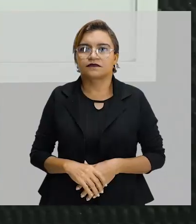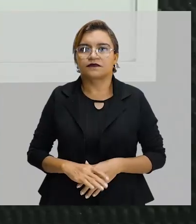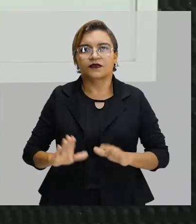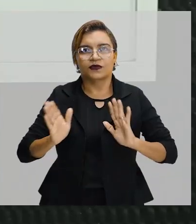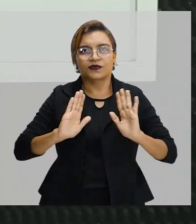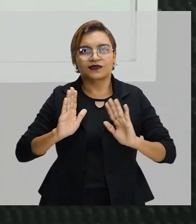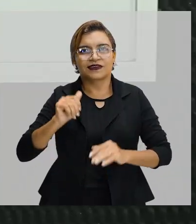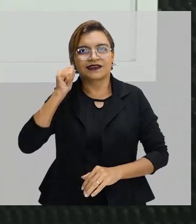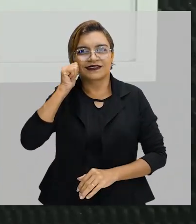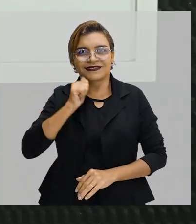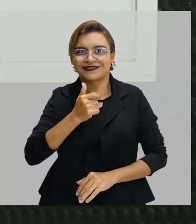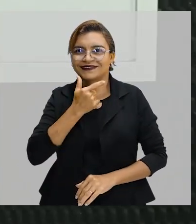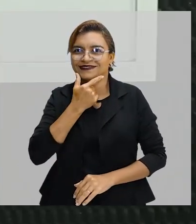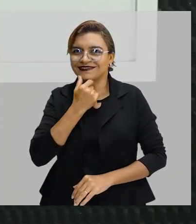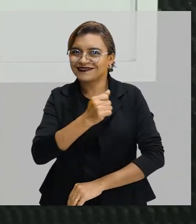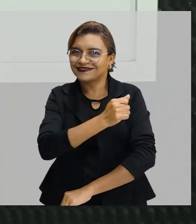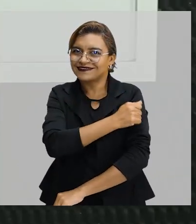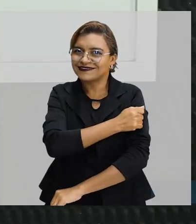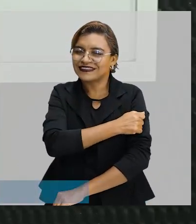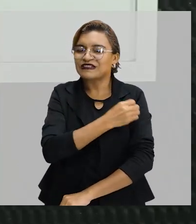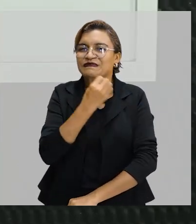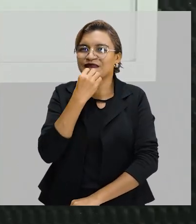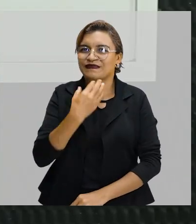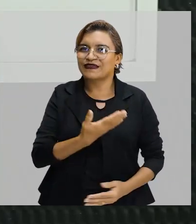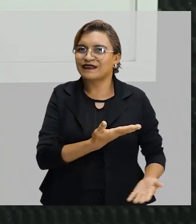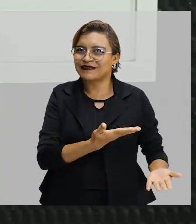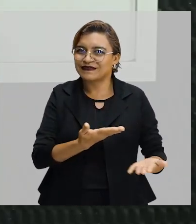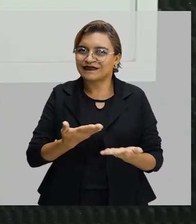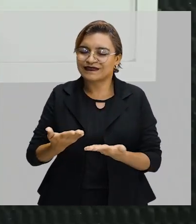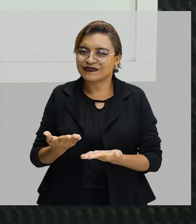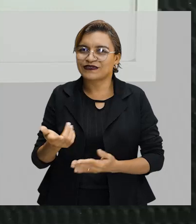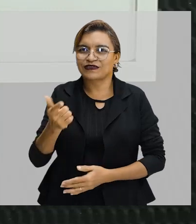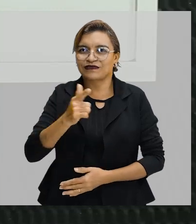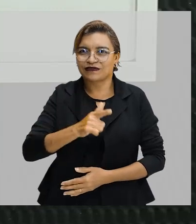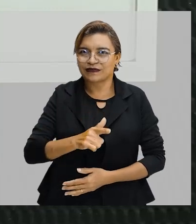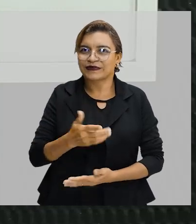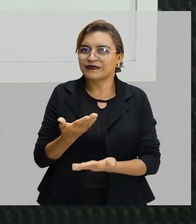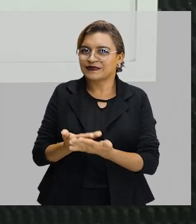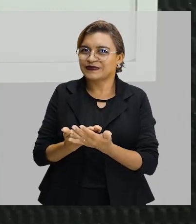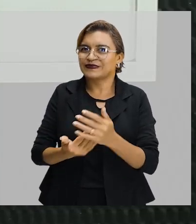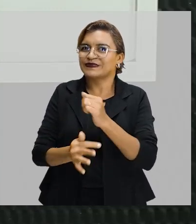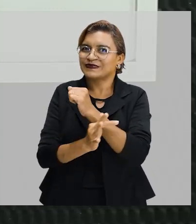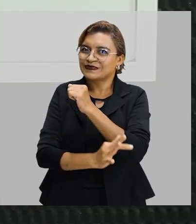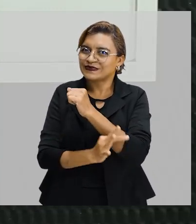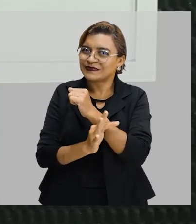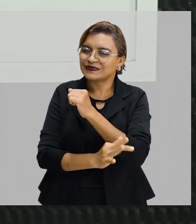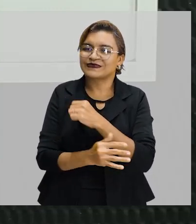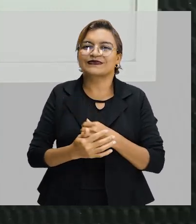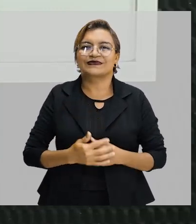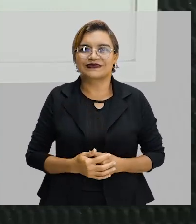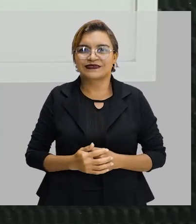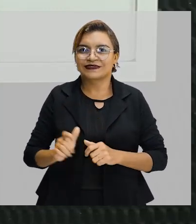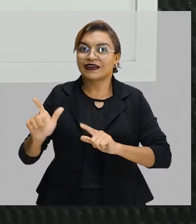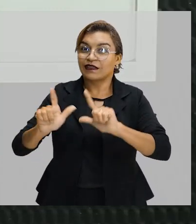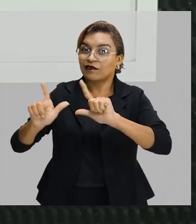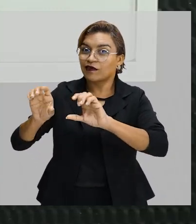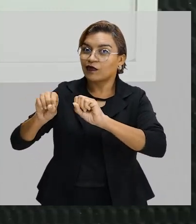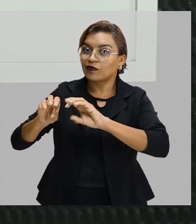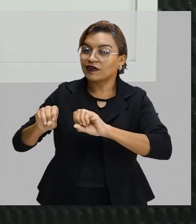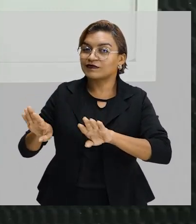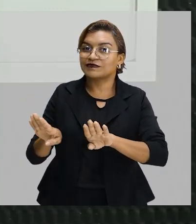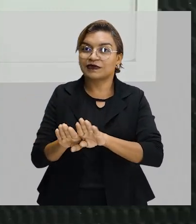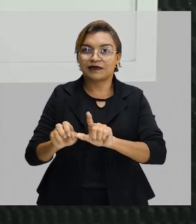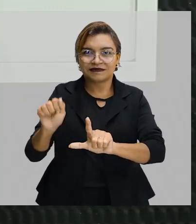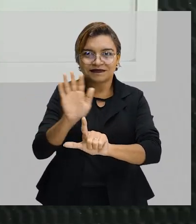Olá, aluna. Olá, aluno. Seja bem-vindo a mais uma aula de física, aqui pela TV Educação e também pela plataforma Gonçalves